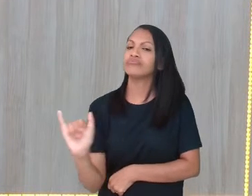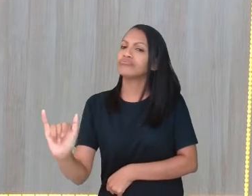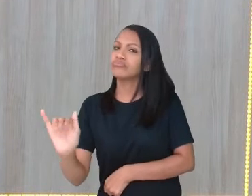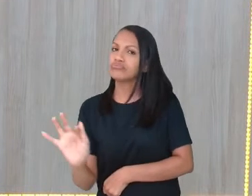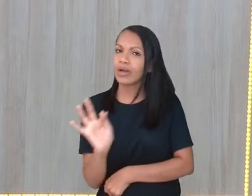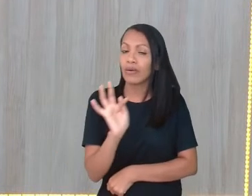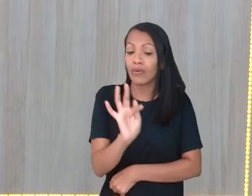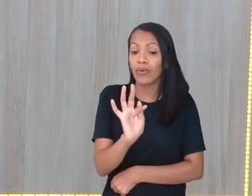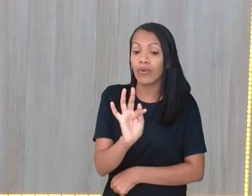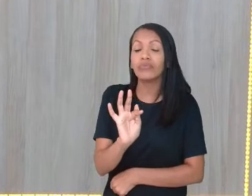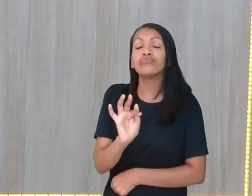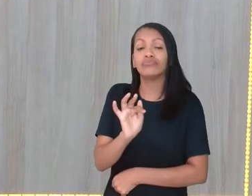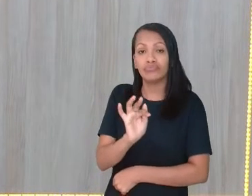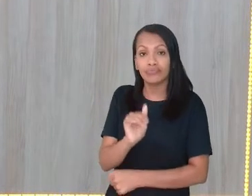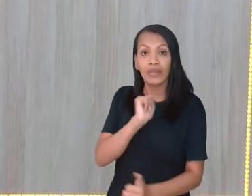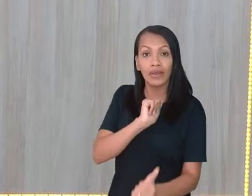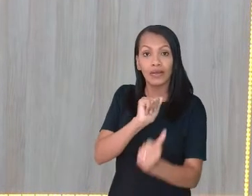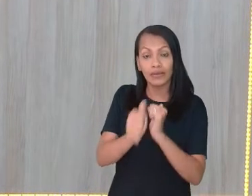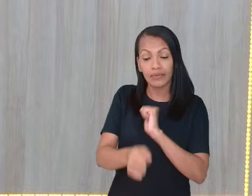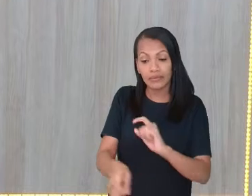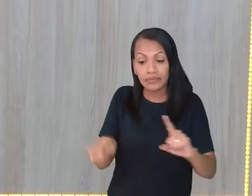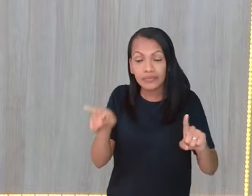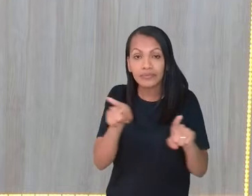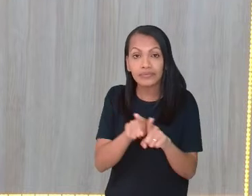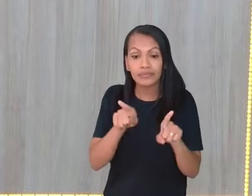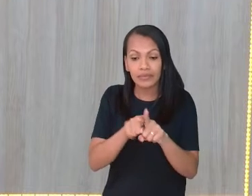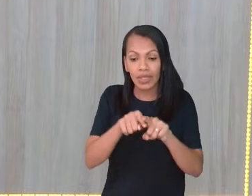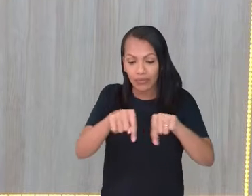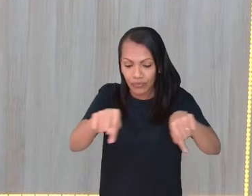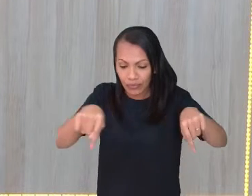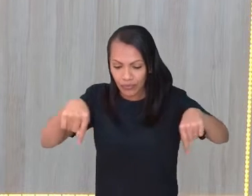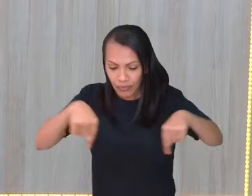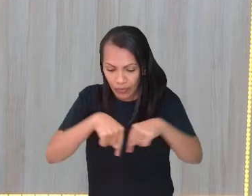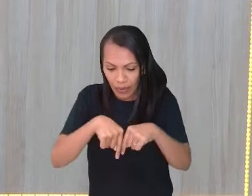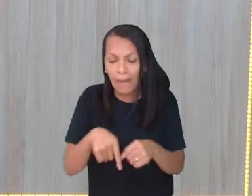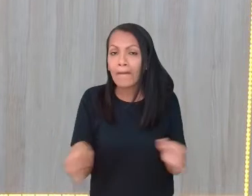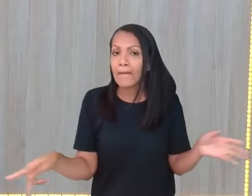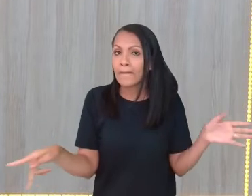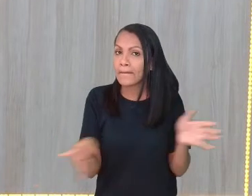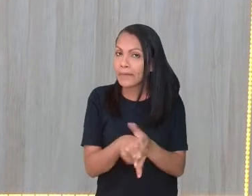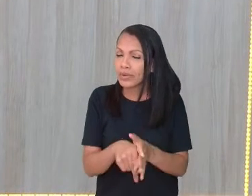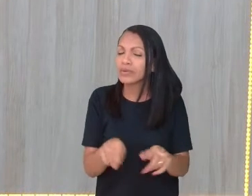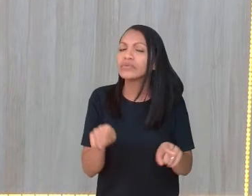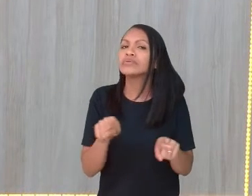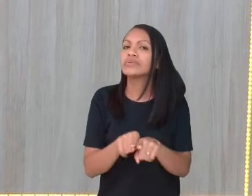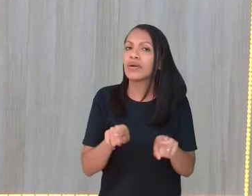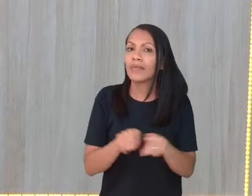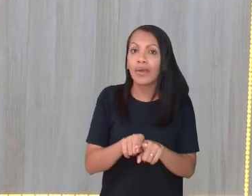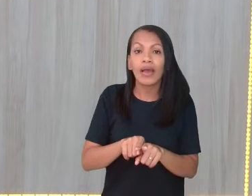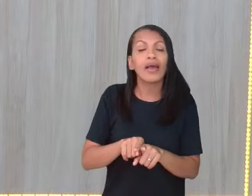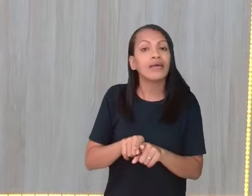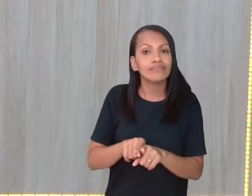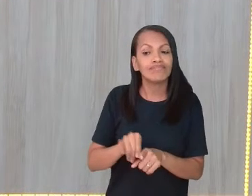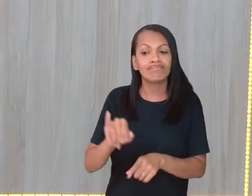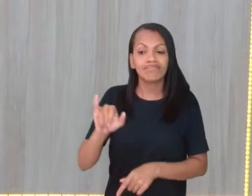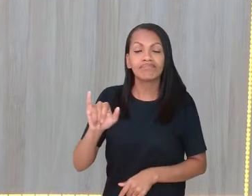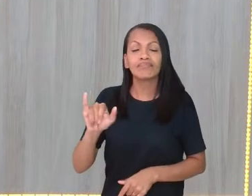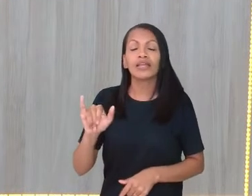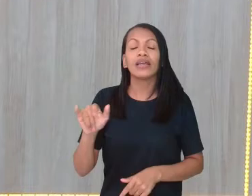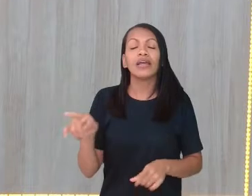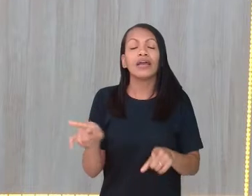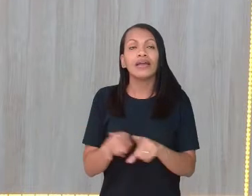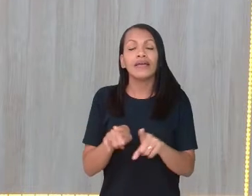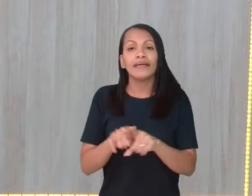numa parte formal do esporte, como também eu tenha acesso a práticas esportivas de lazer,